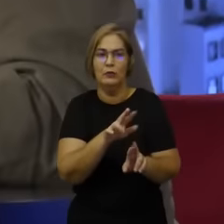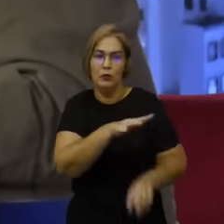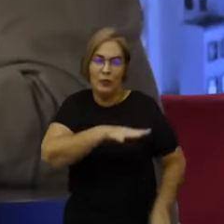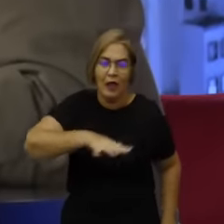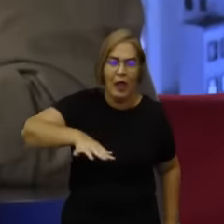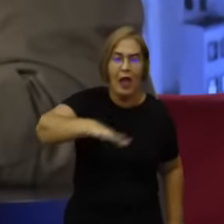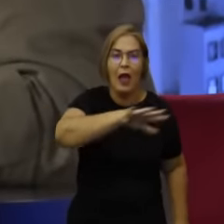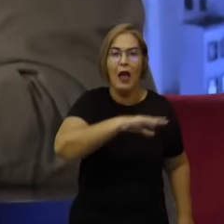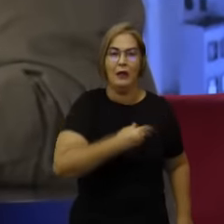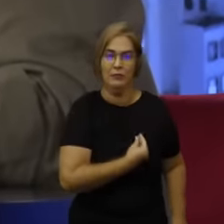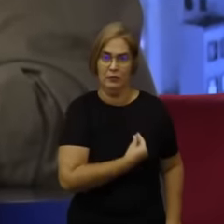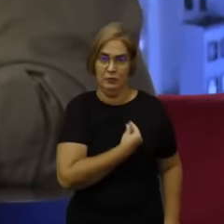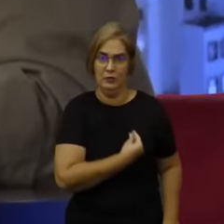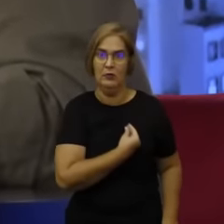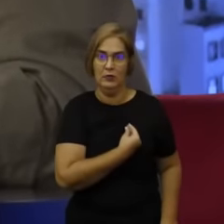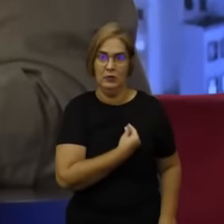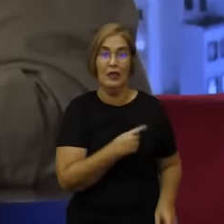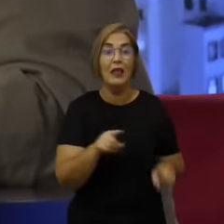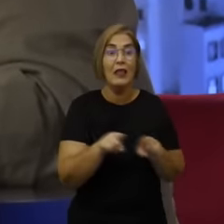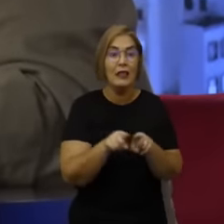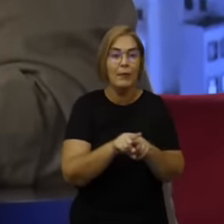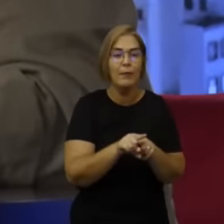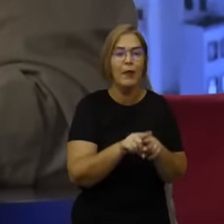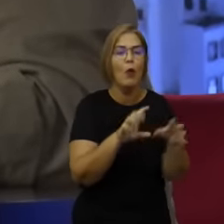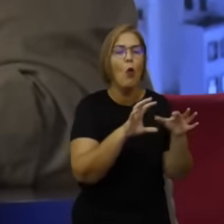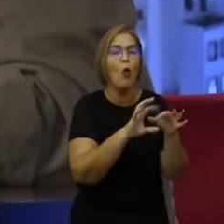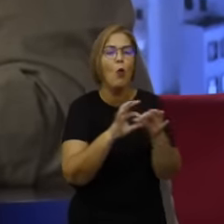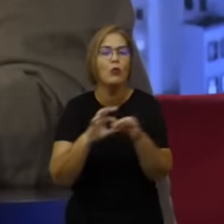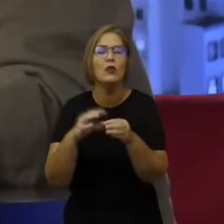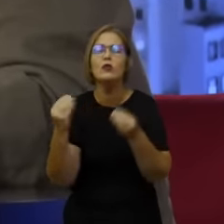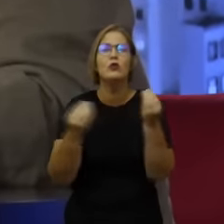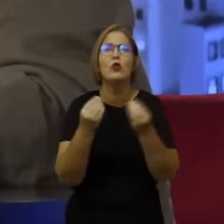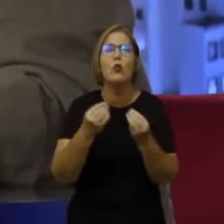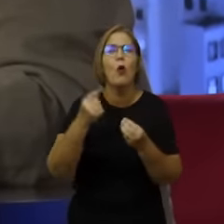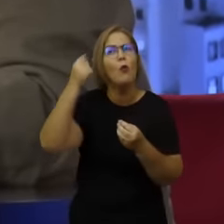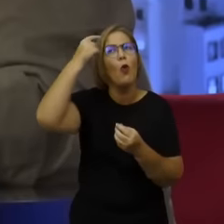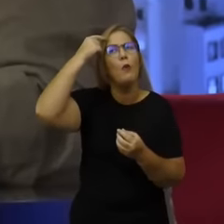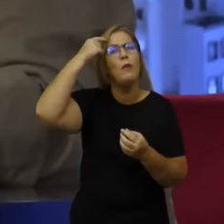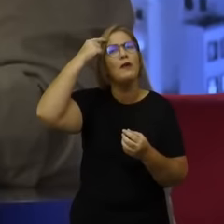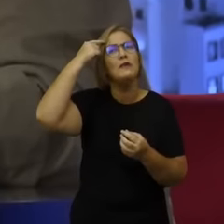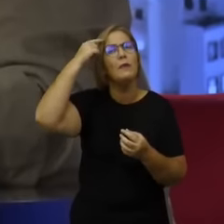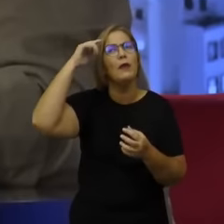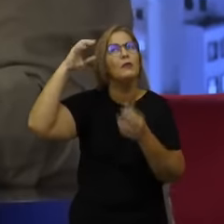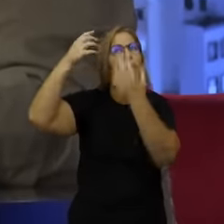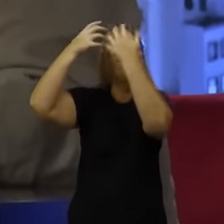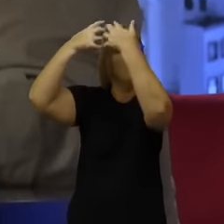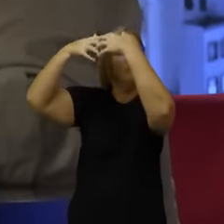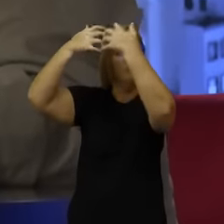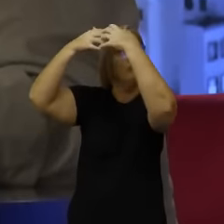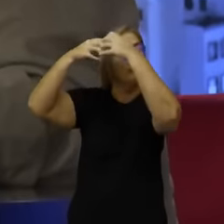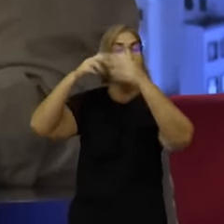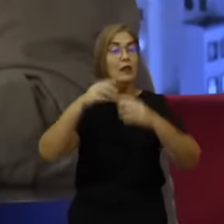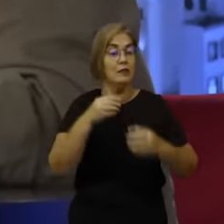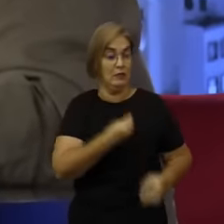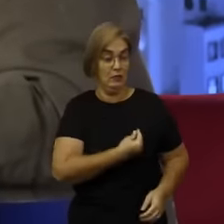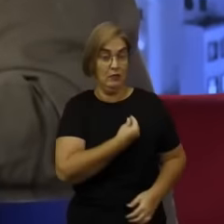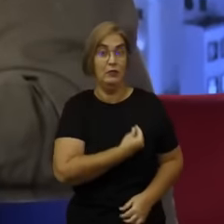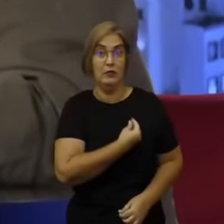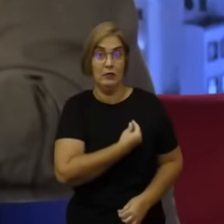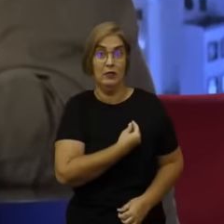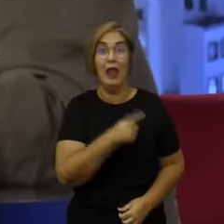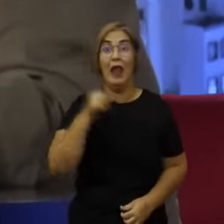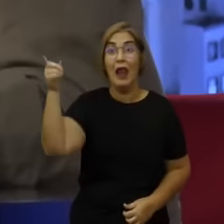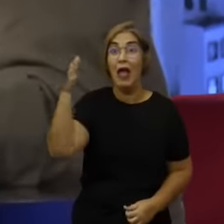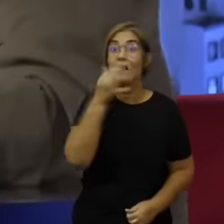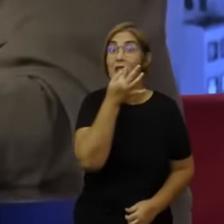aquele contexto a do desenvolvimento do pensamento existencialista, cujo nome central na França é Sartre,